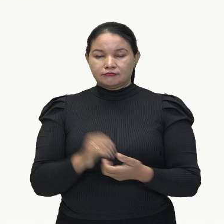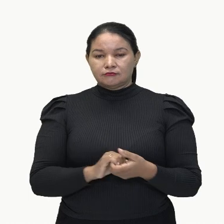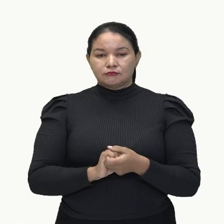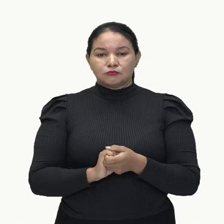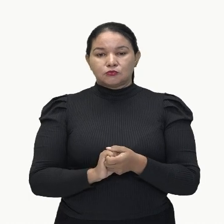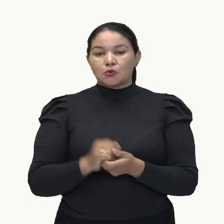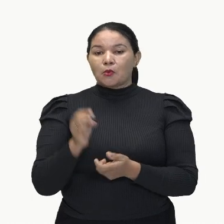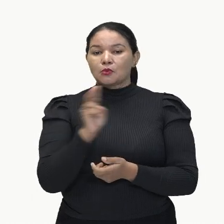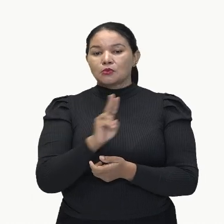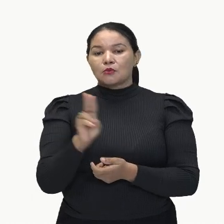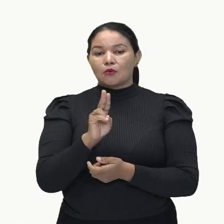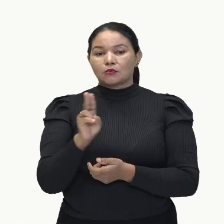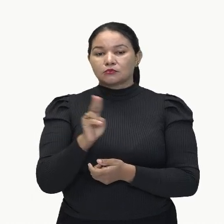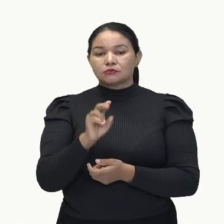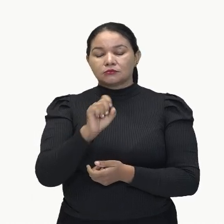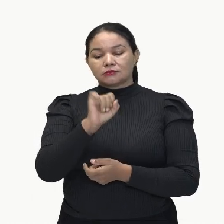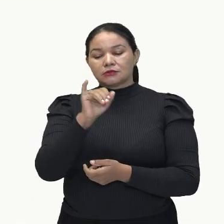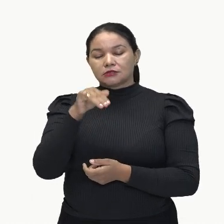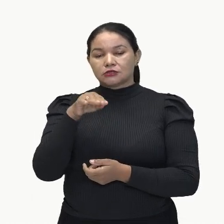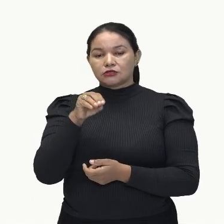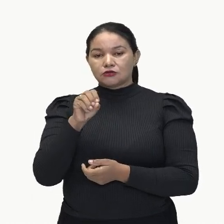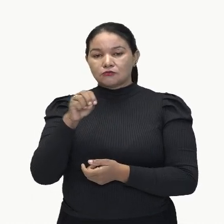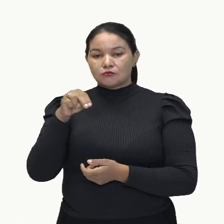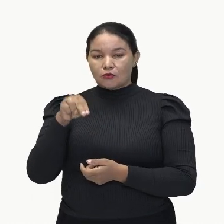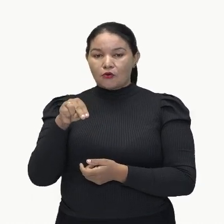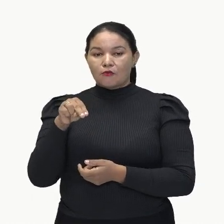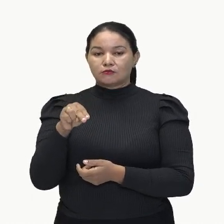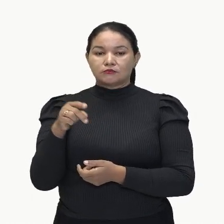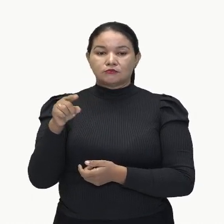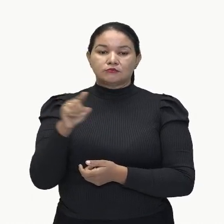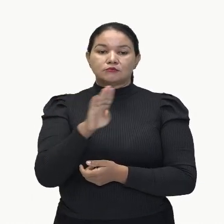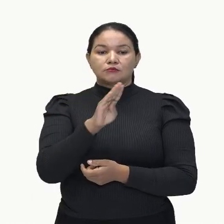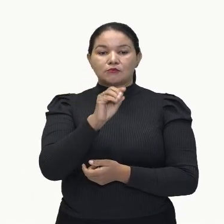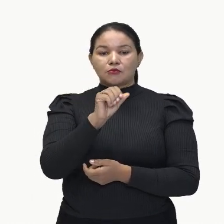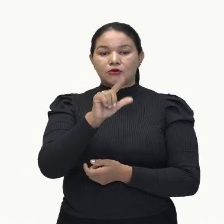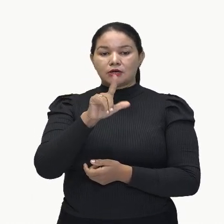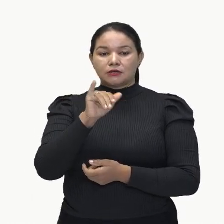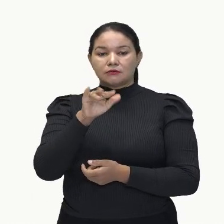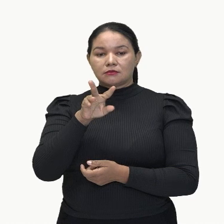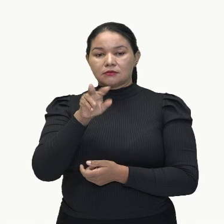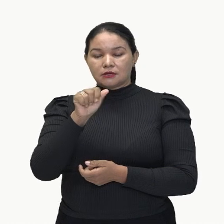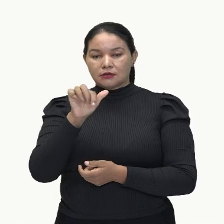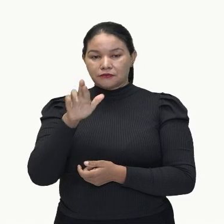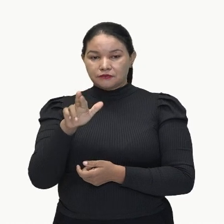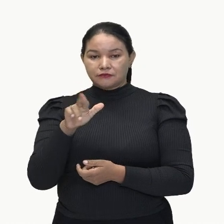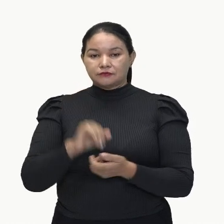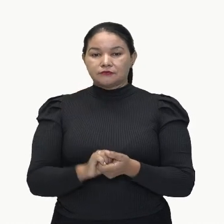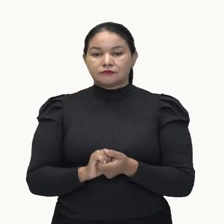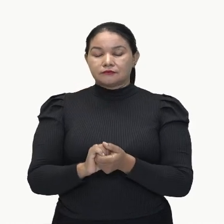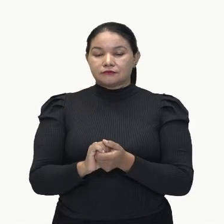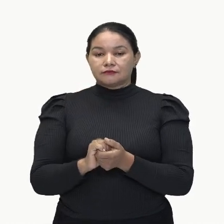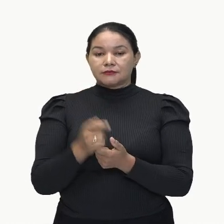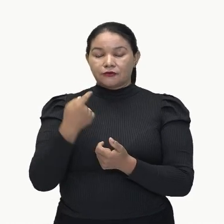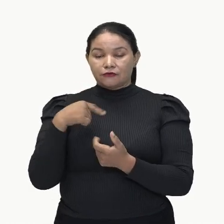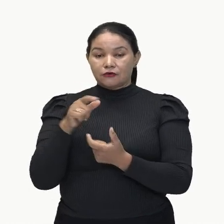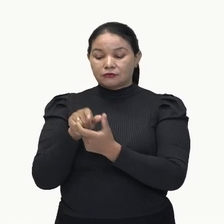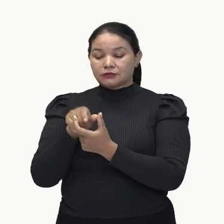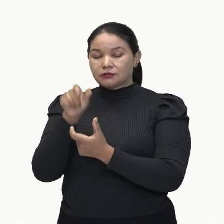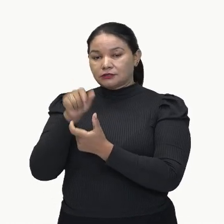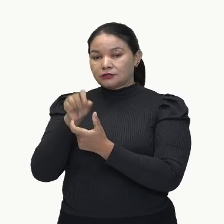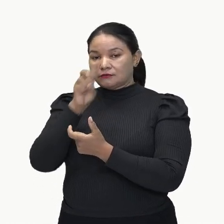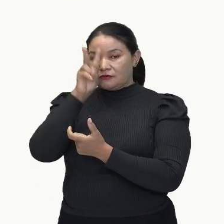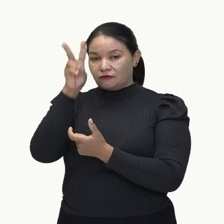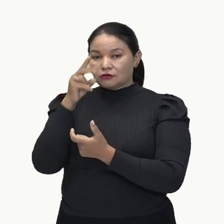é Simon Bolivar si sim BOL Aqui nós temos a tônica é a última Vocês estão vendo o